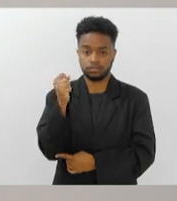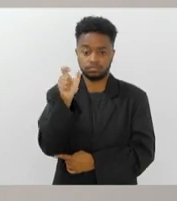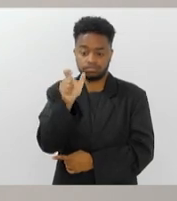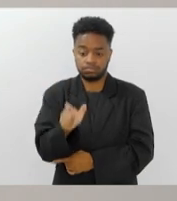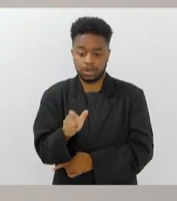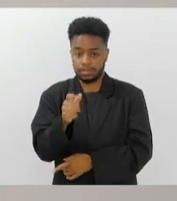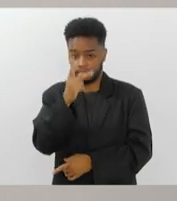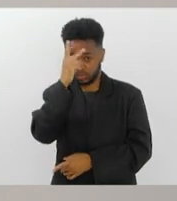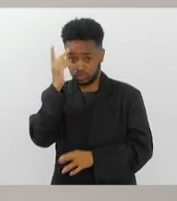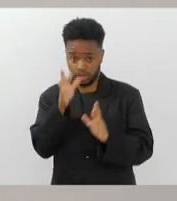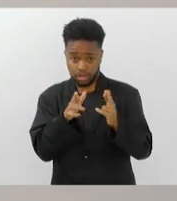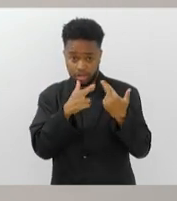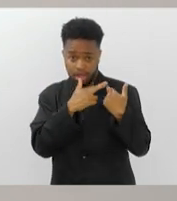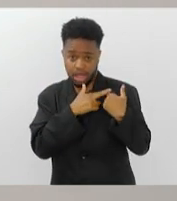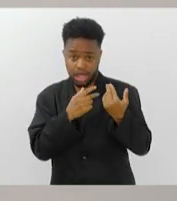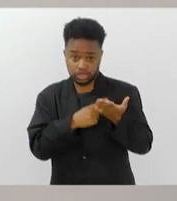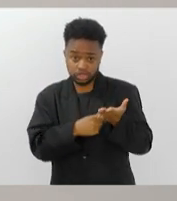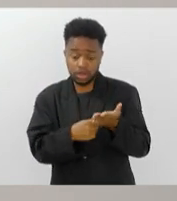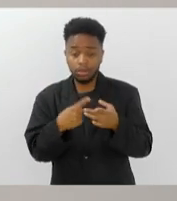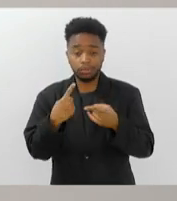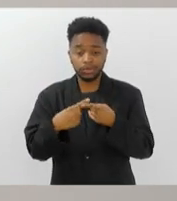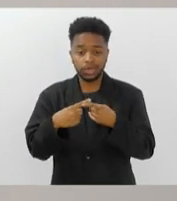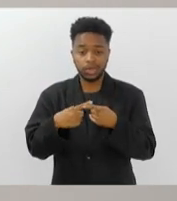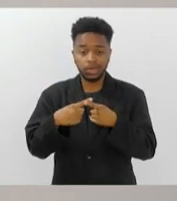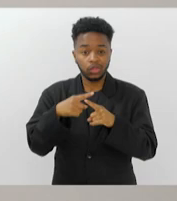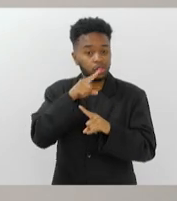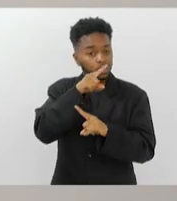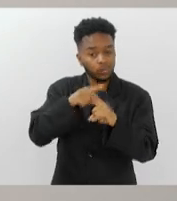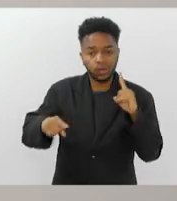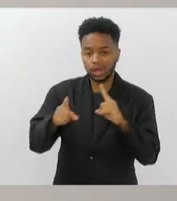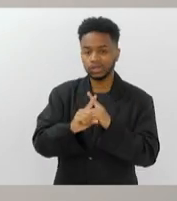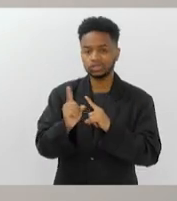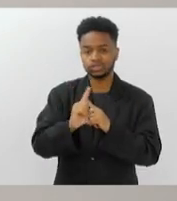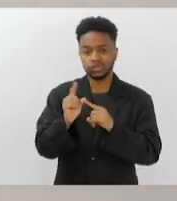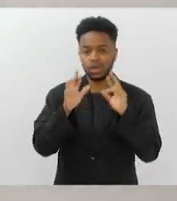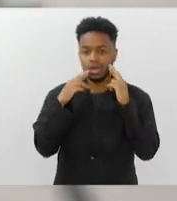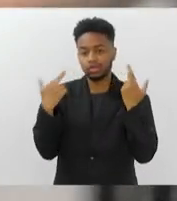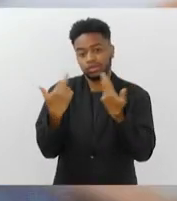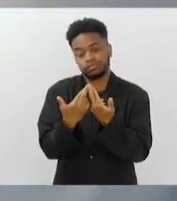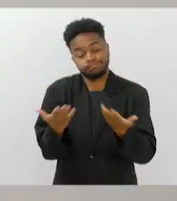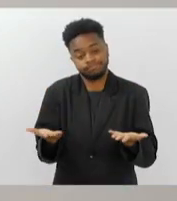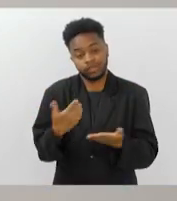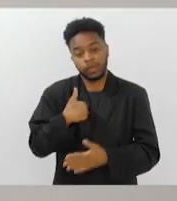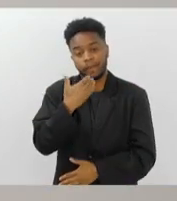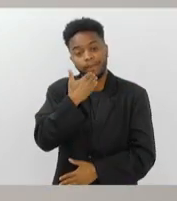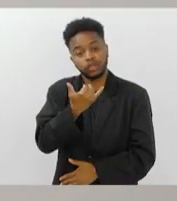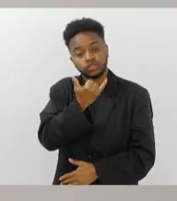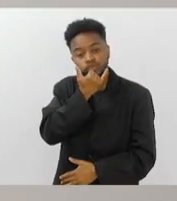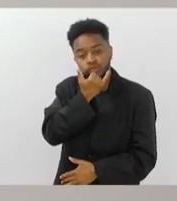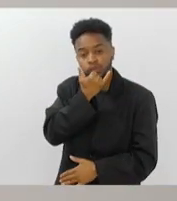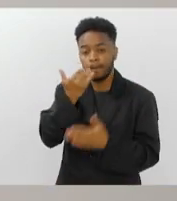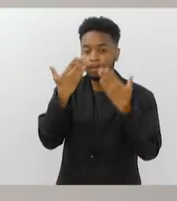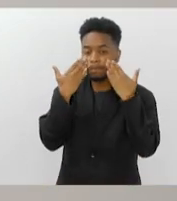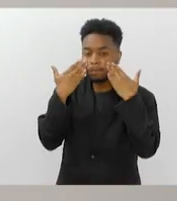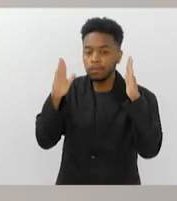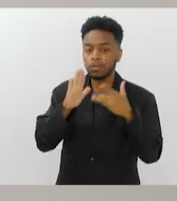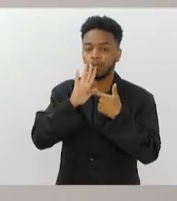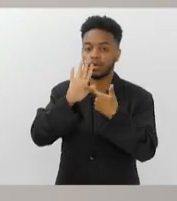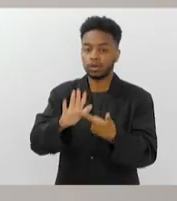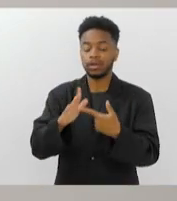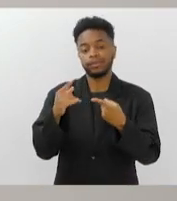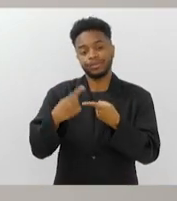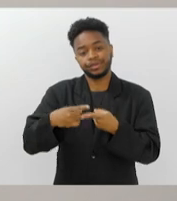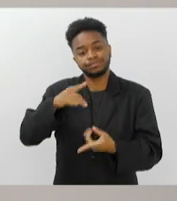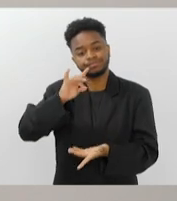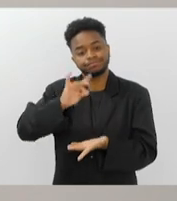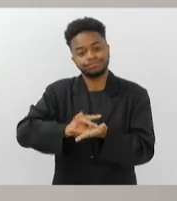secretária não ter desmarcado aquela reunião e eu peço aqui desculpa pública né a deputada está manifestando isso porque de fato teve